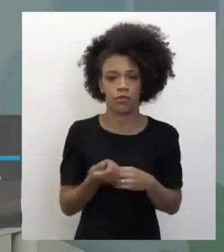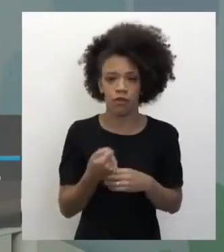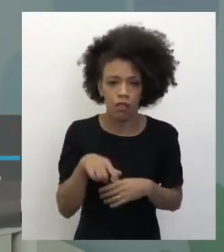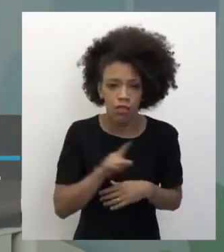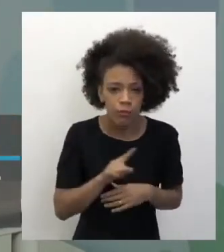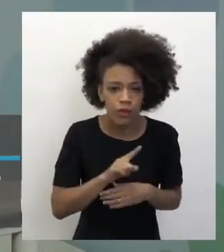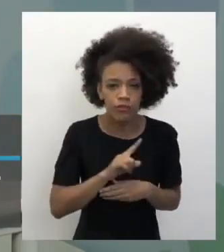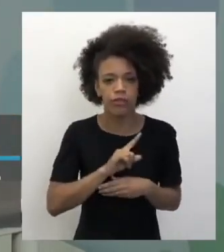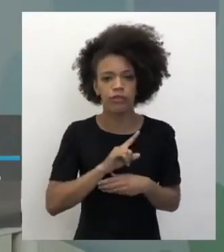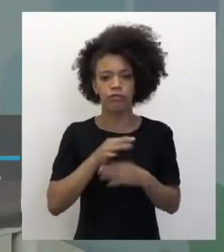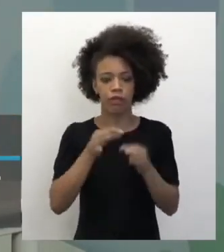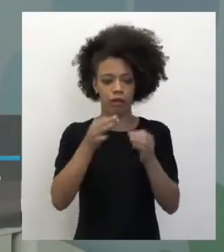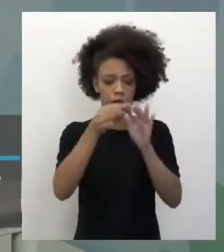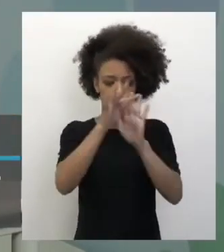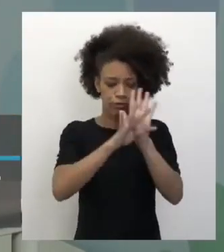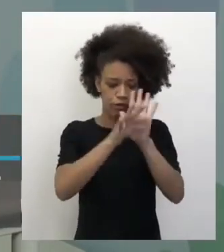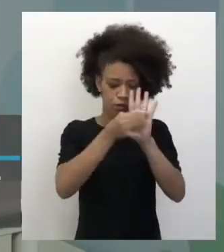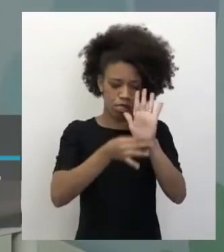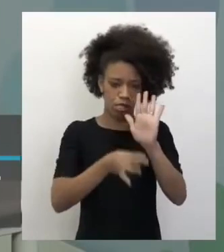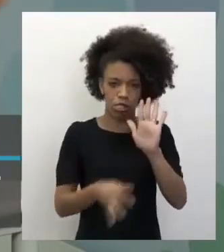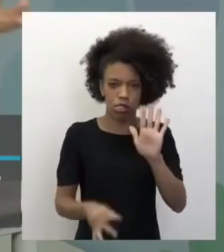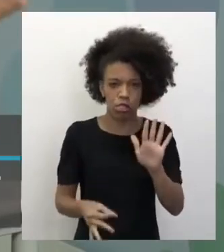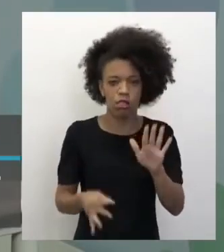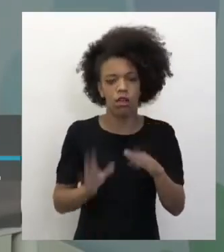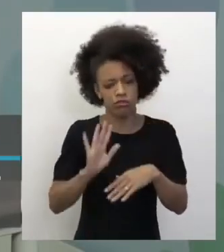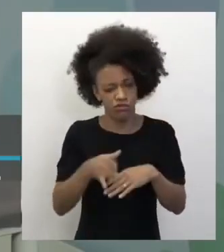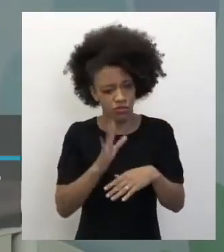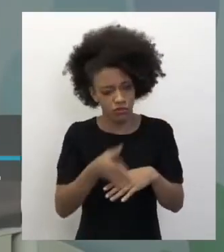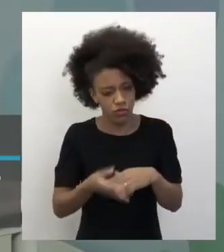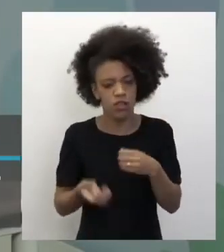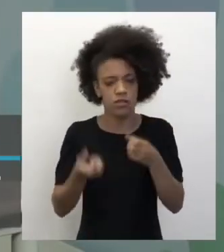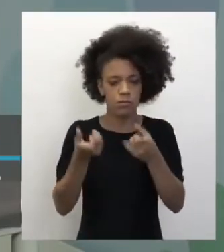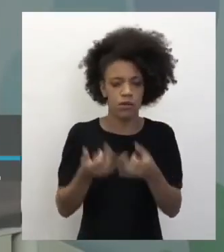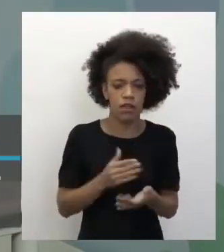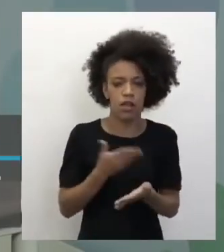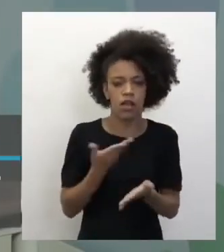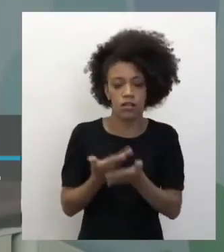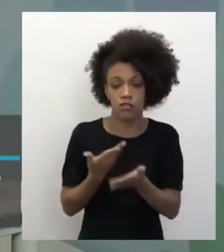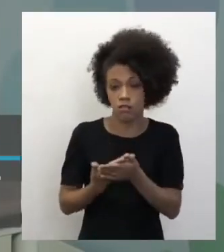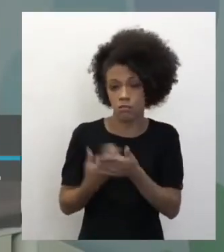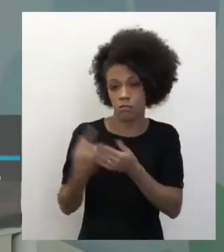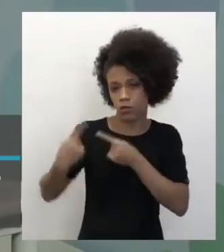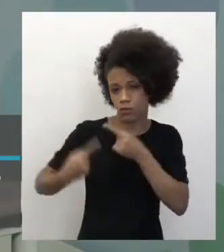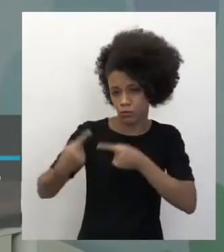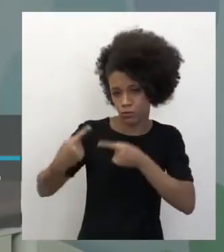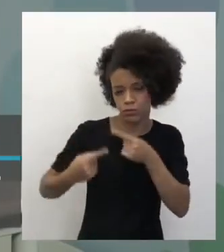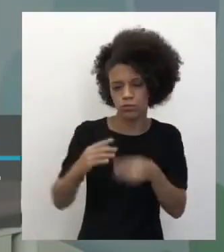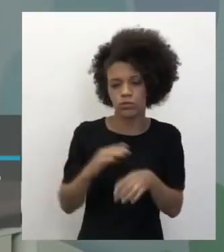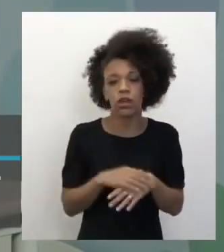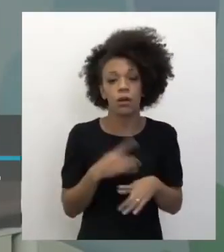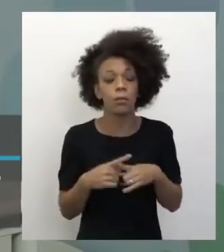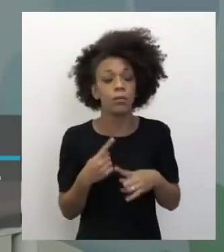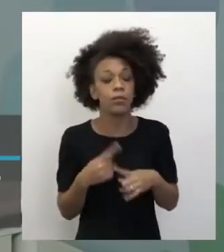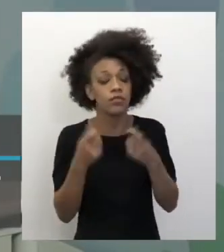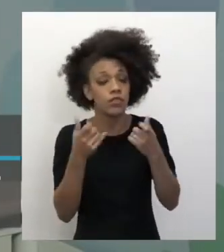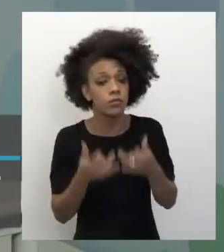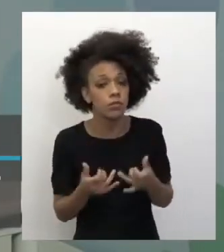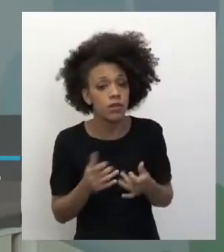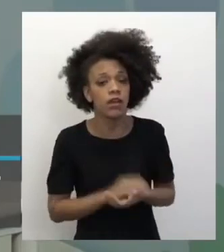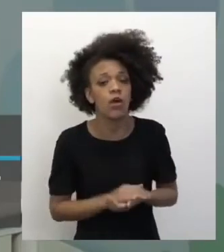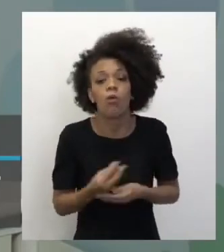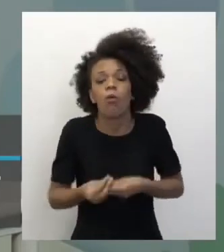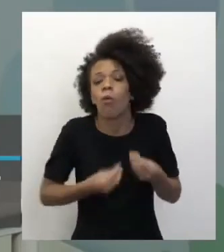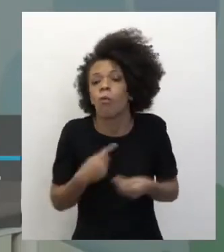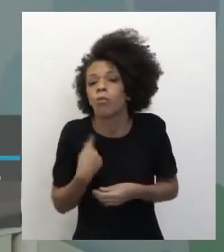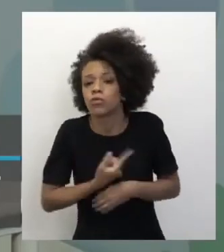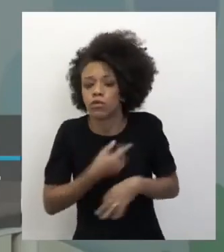dando voltas e voltas. Logo mais eu vou falar, até vou lembrar das nossas aulas de debate, logo menos, porque a gente vai falar dessa questão, de como a